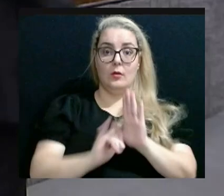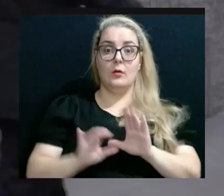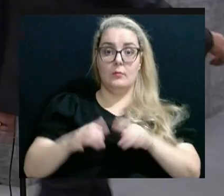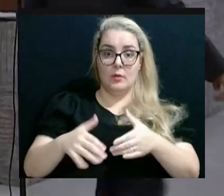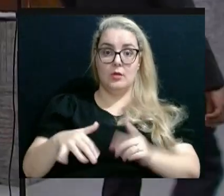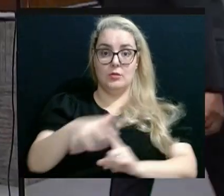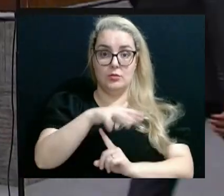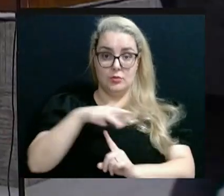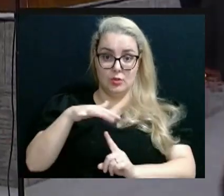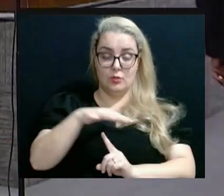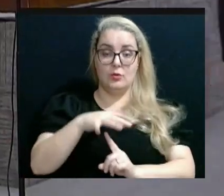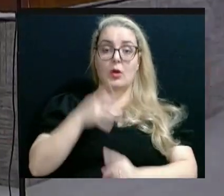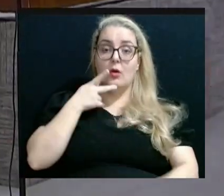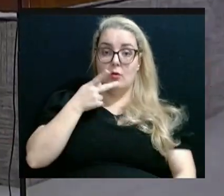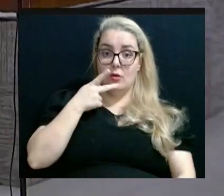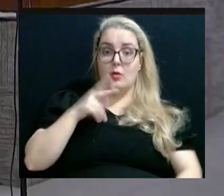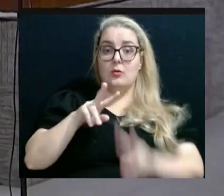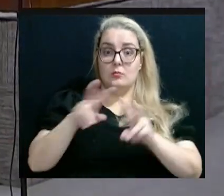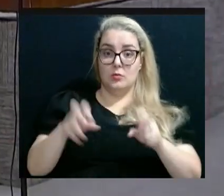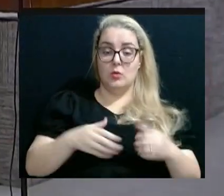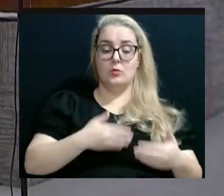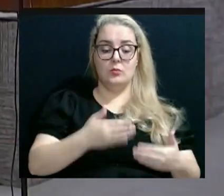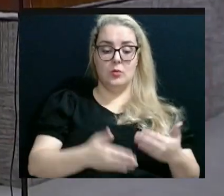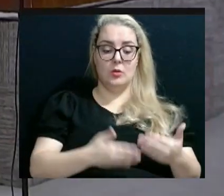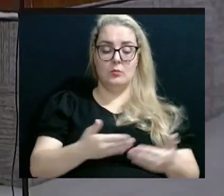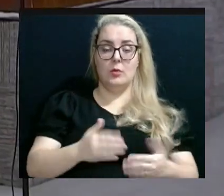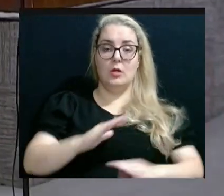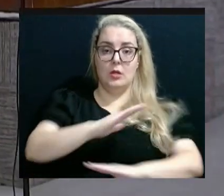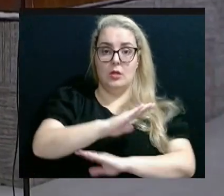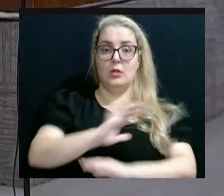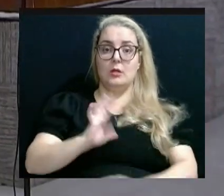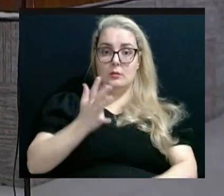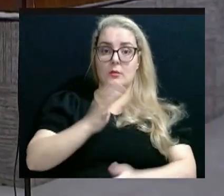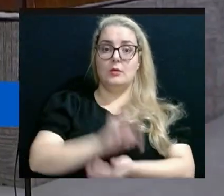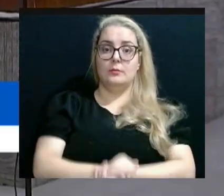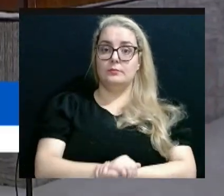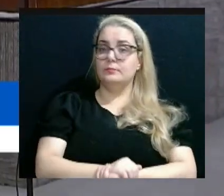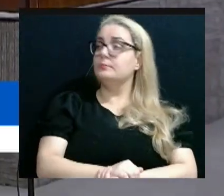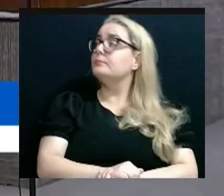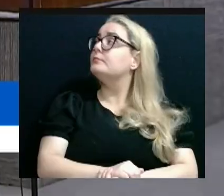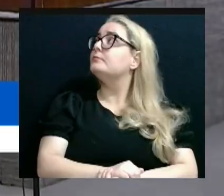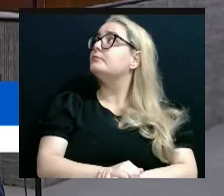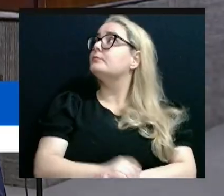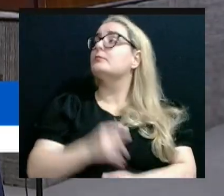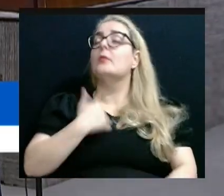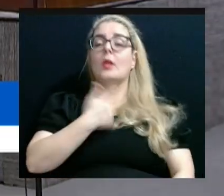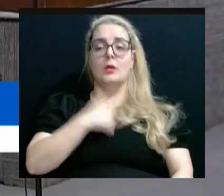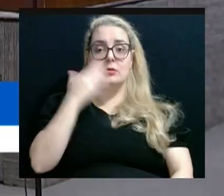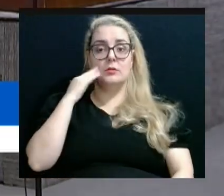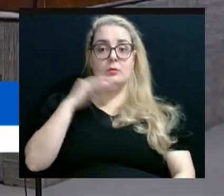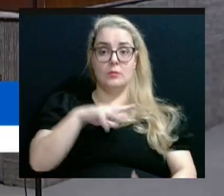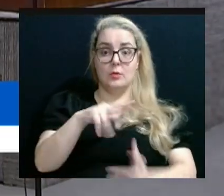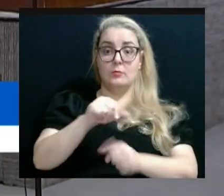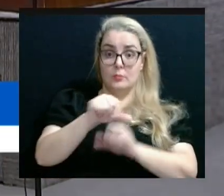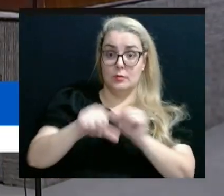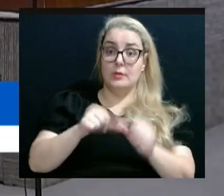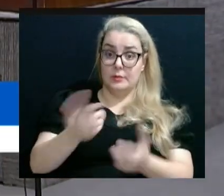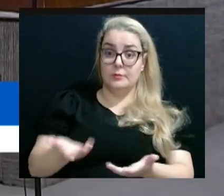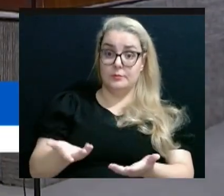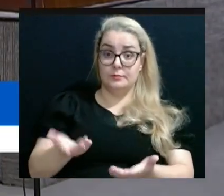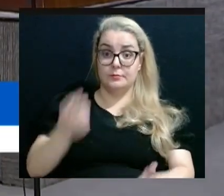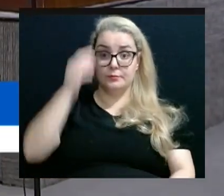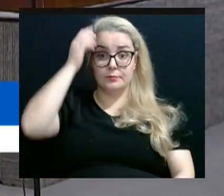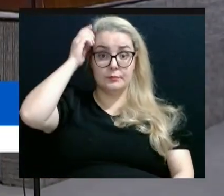Ambiente, falou sobre a tramitação na Câmara Municipal. A gente sabe que o nosso planeta hoje está mudando, né? A